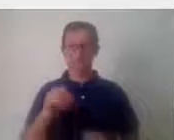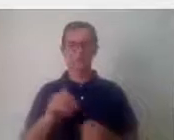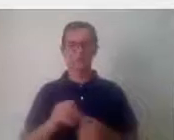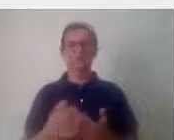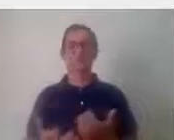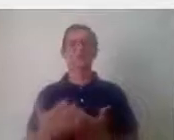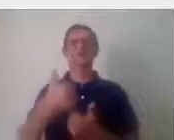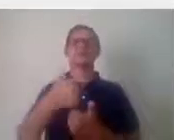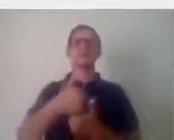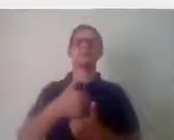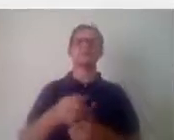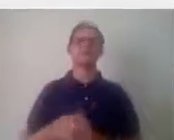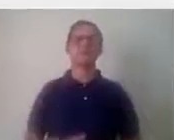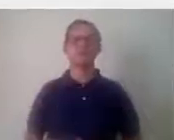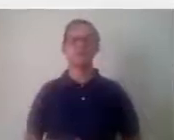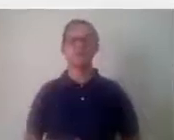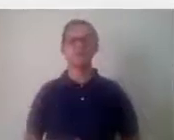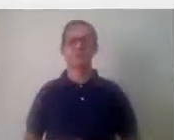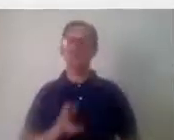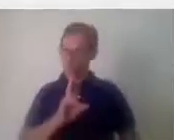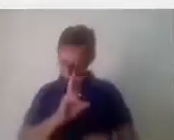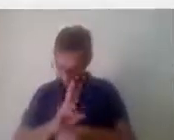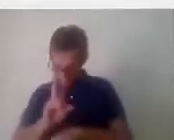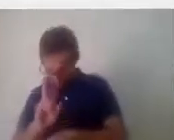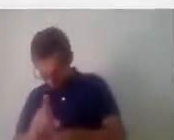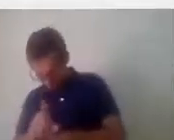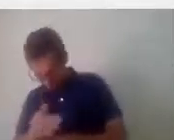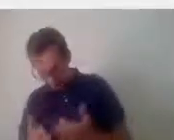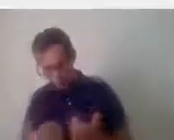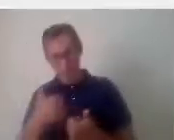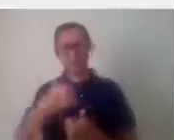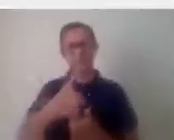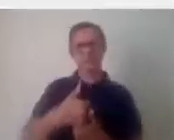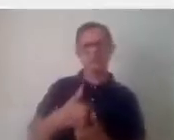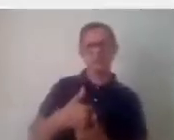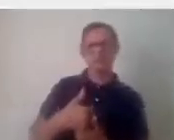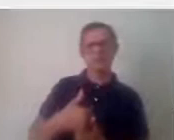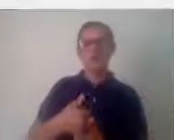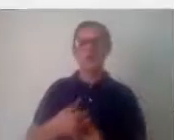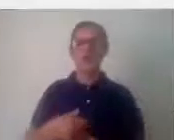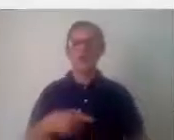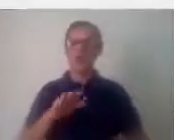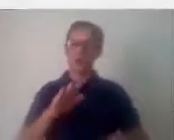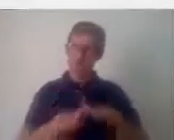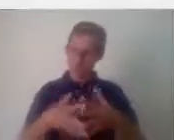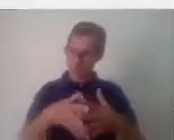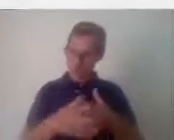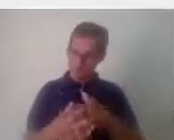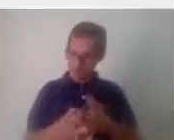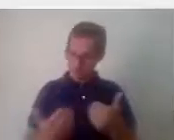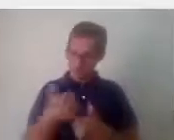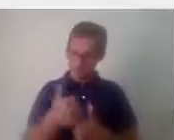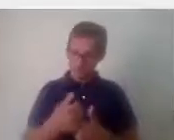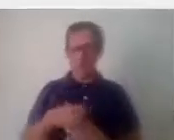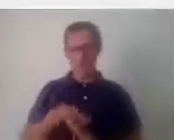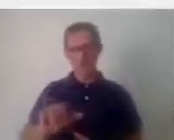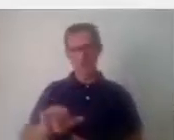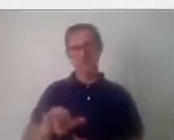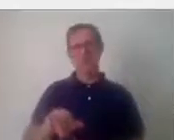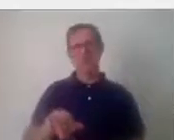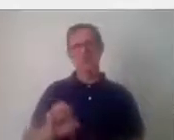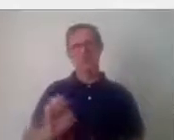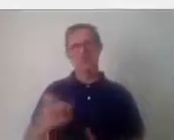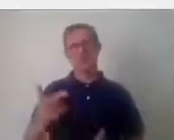essas substituições, cuidado onde você está substituindo, tá? Porque senão às vezes você confunde substituir com y e aí vai dar